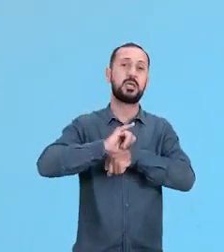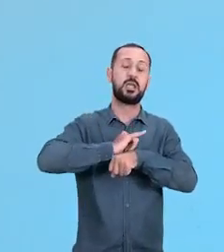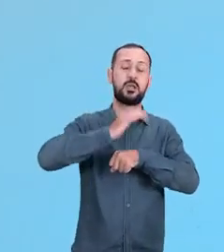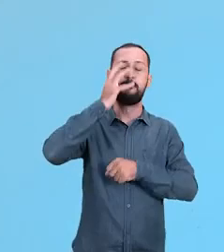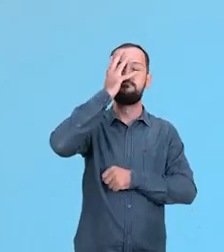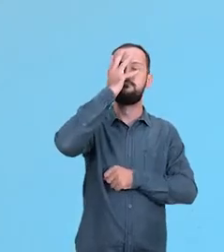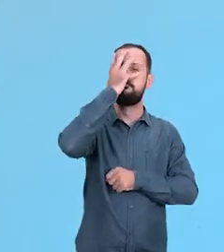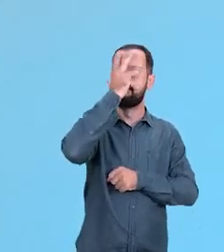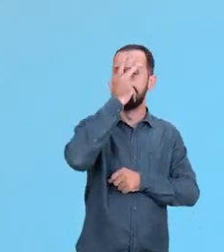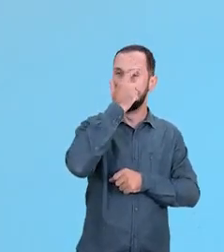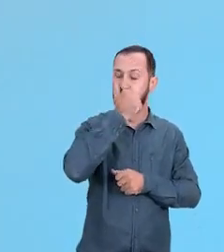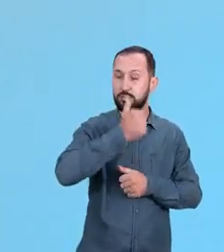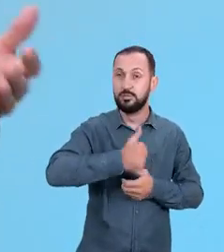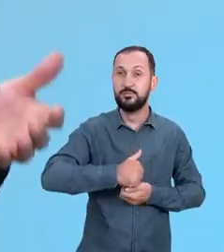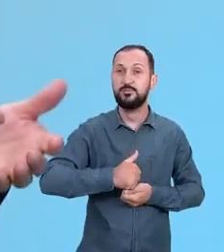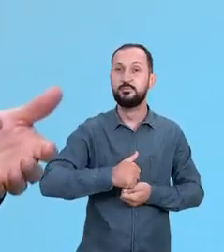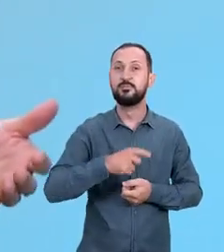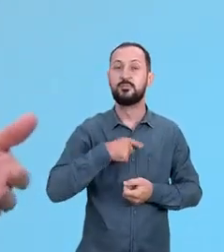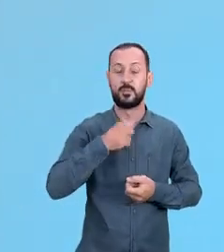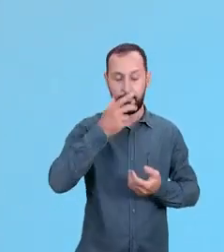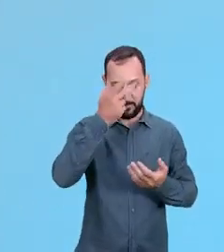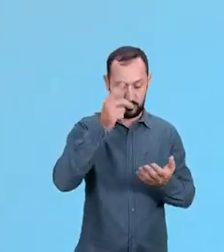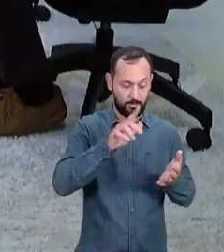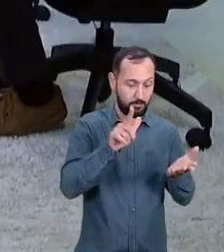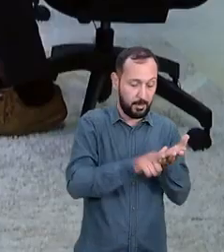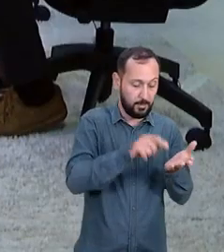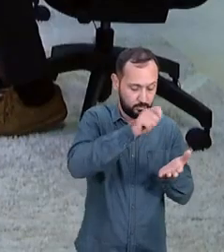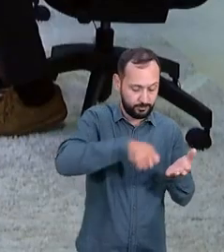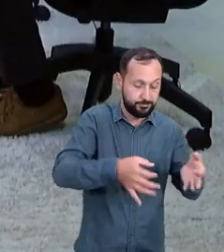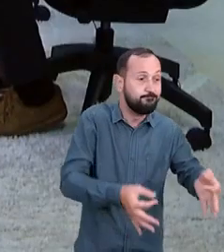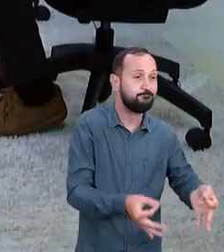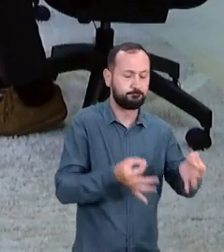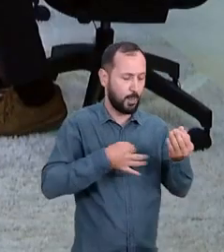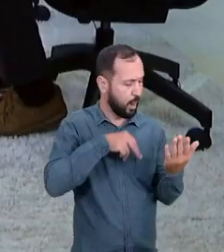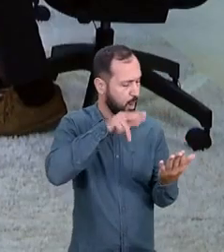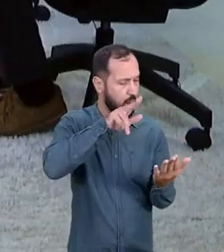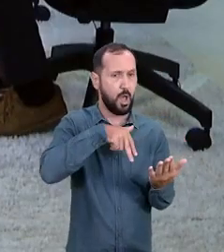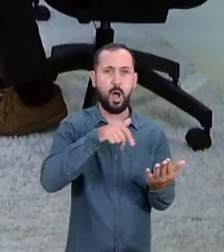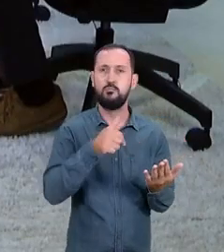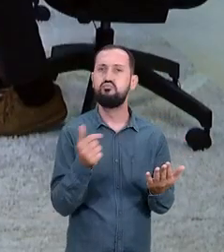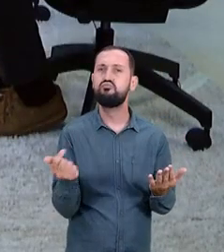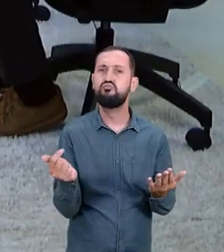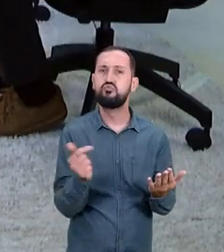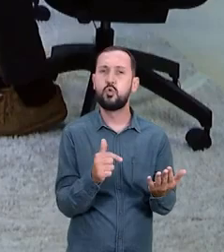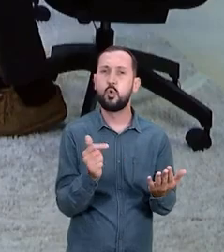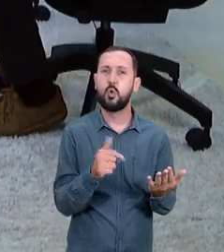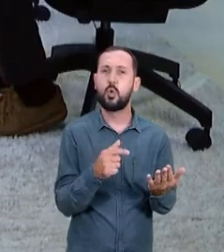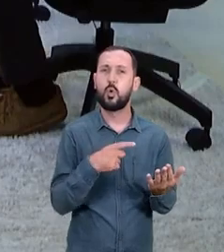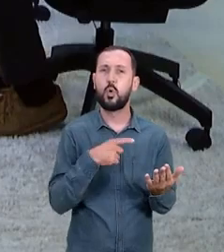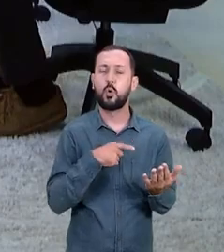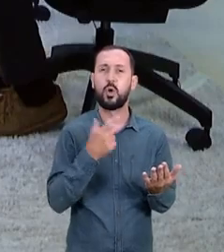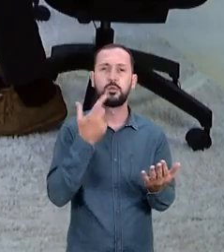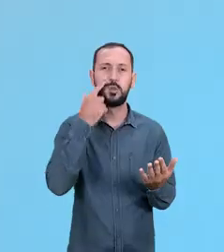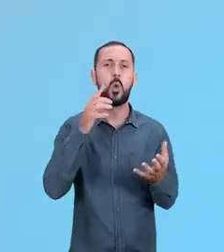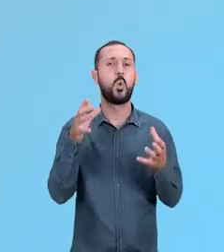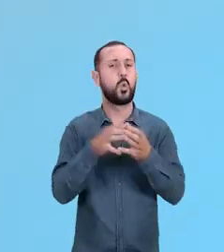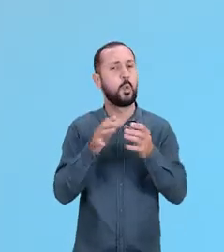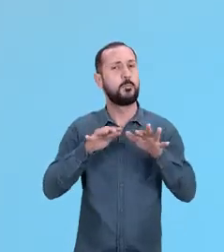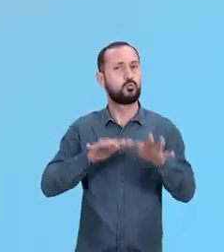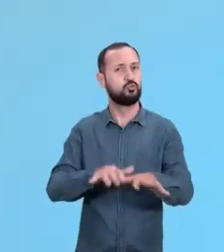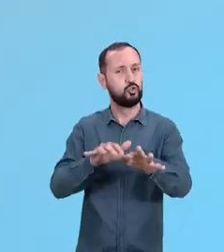Uma estratégia que quem lê a estratégia percebe que ali tem mutirões,